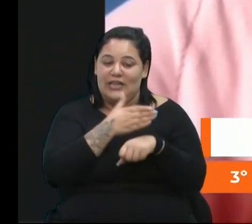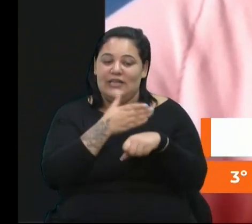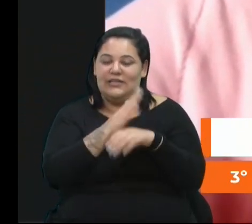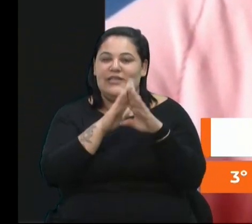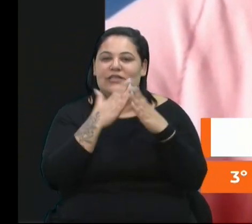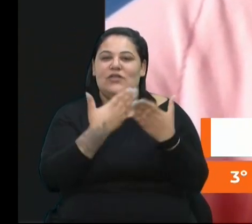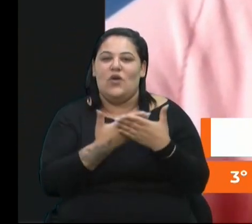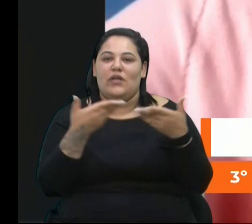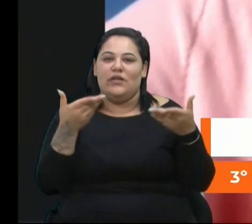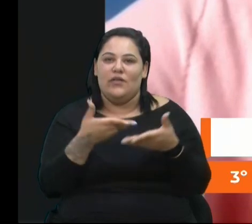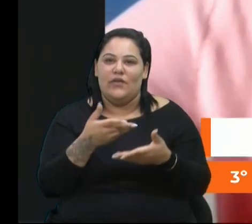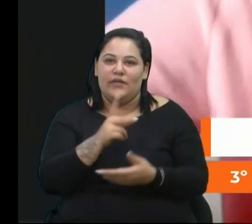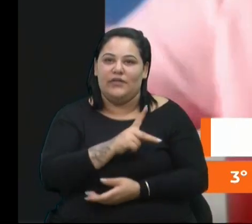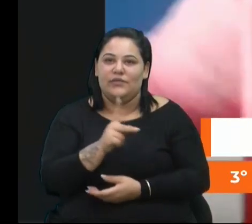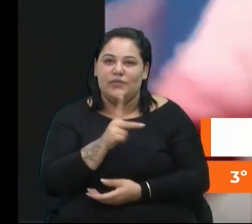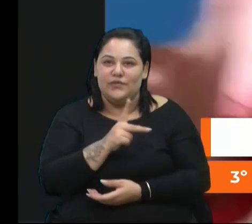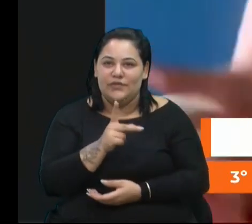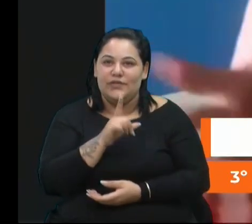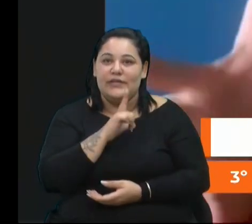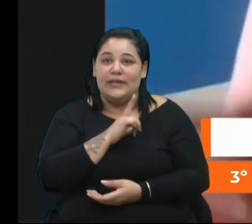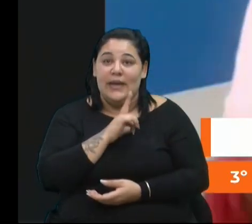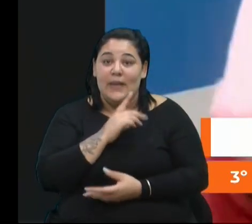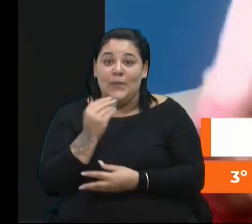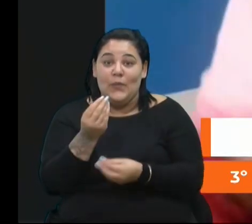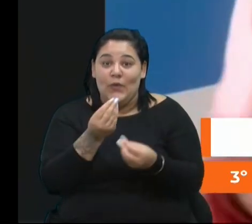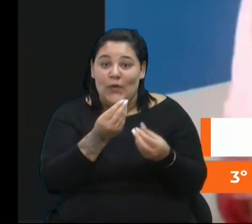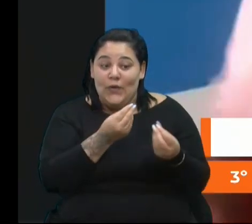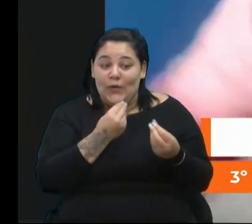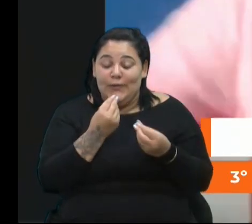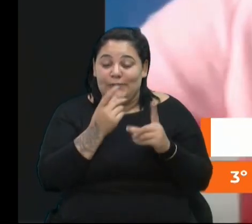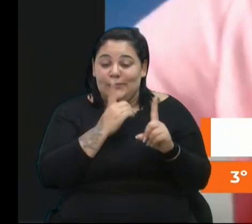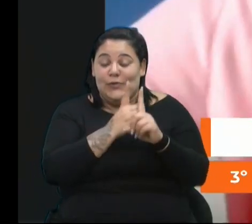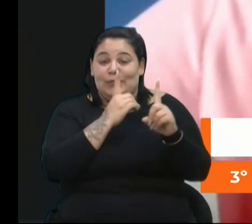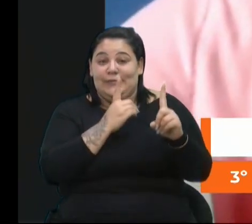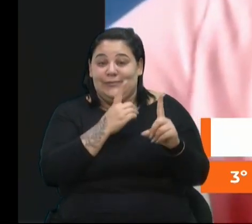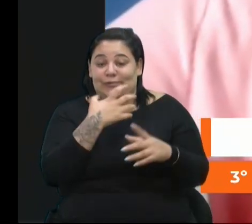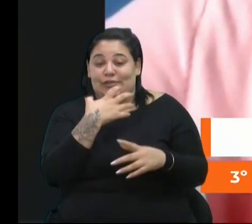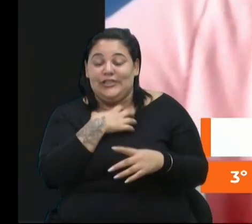esses professores têm tido que achar formas de